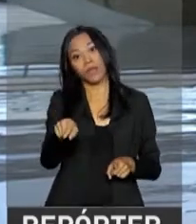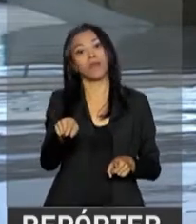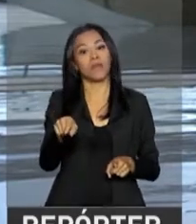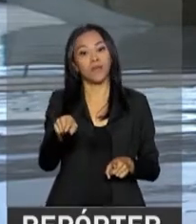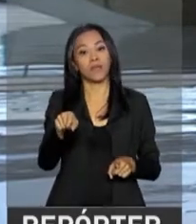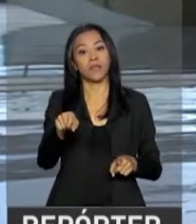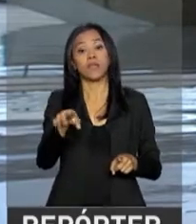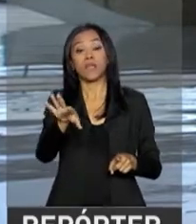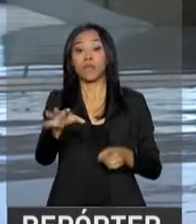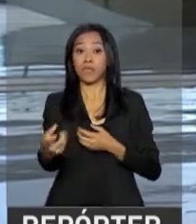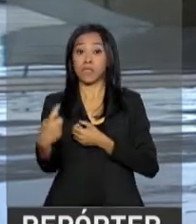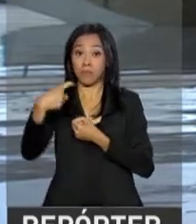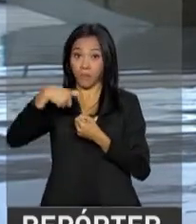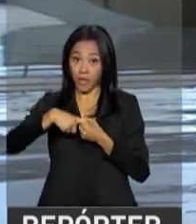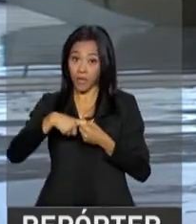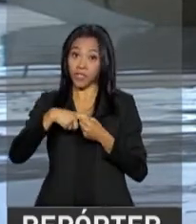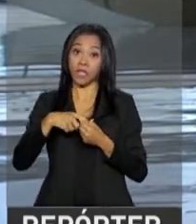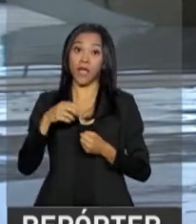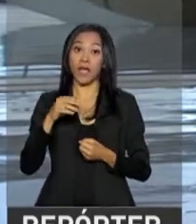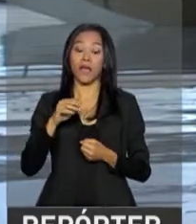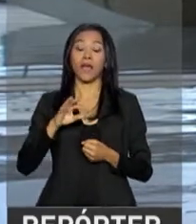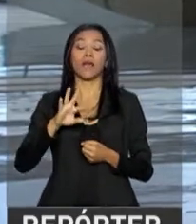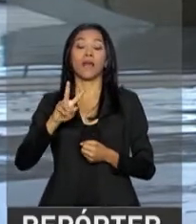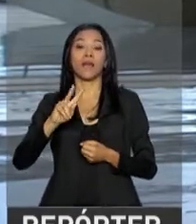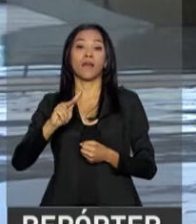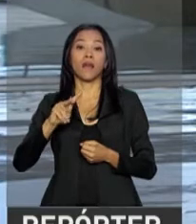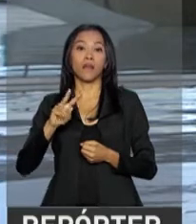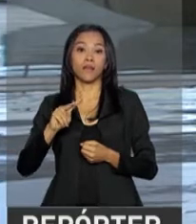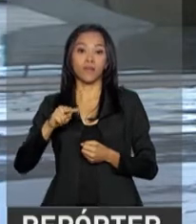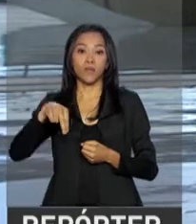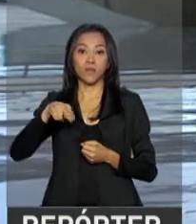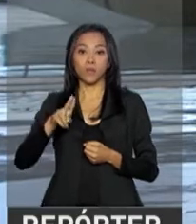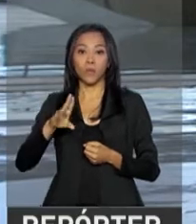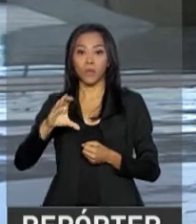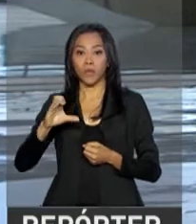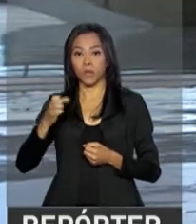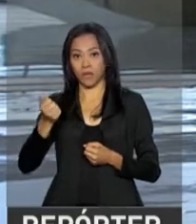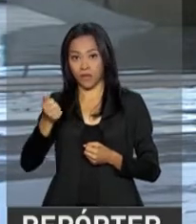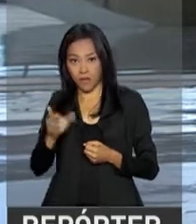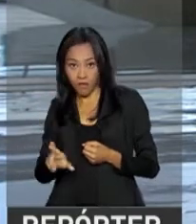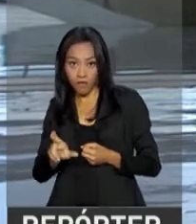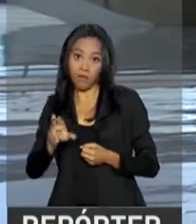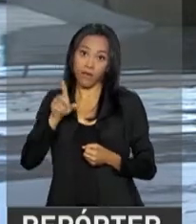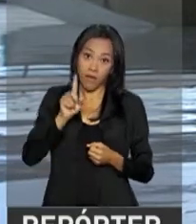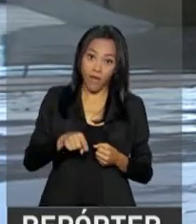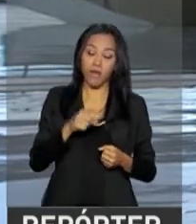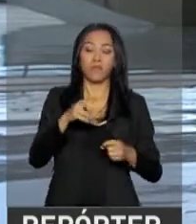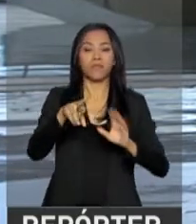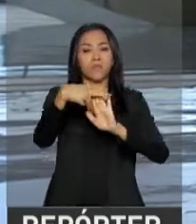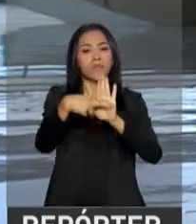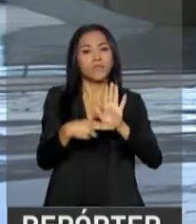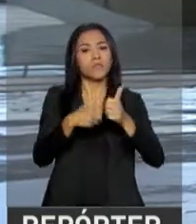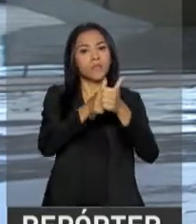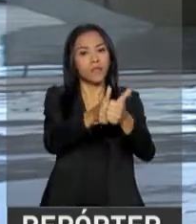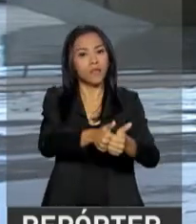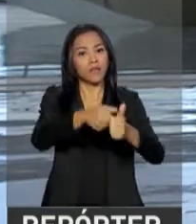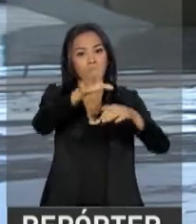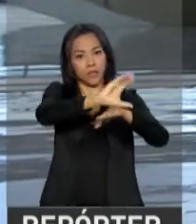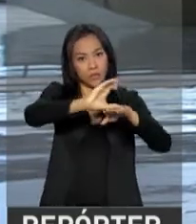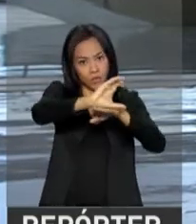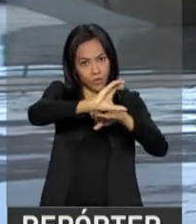eletronuclear uma subsidiária da eletrobrás isso por questões constitucionais de soberania